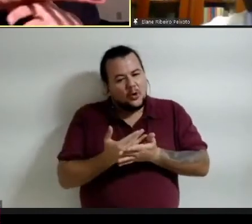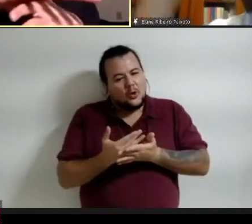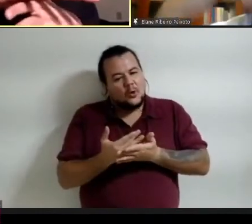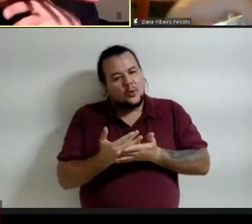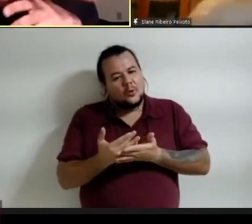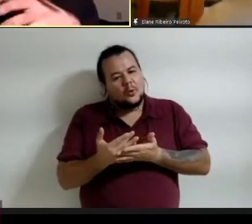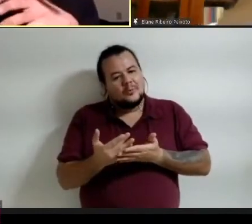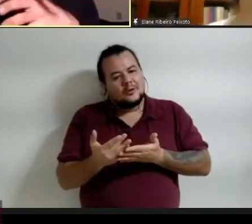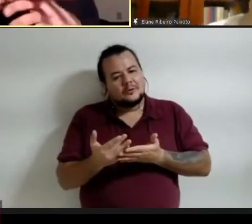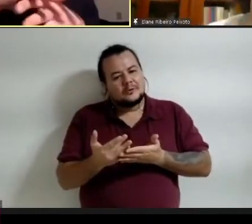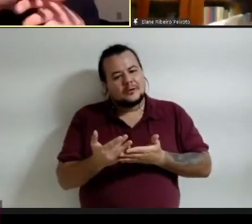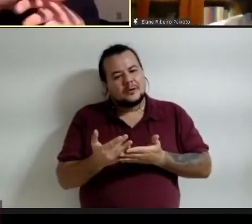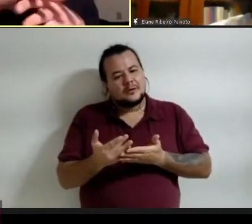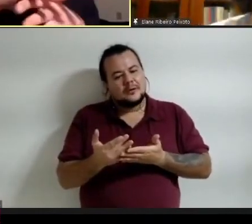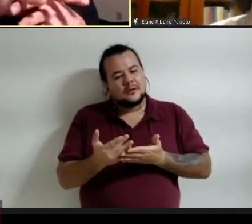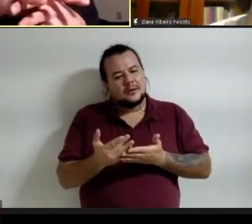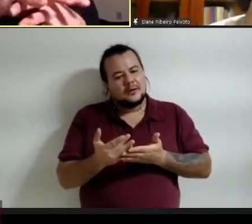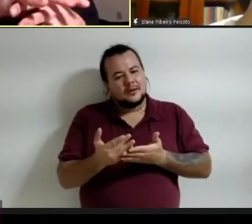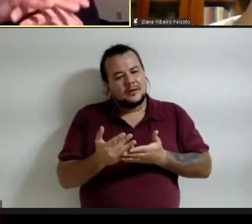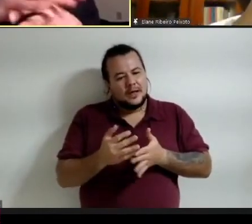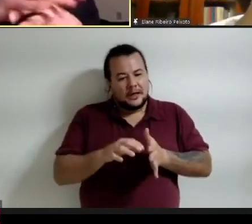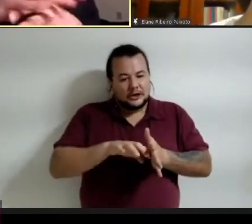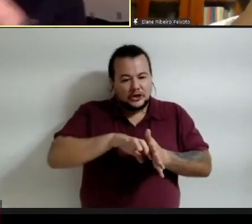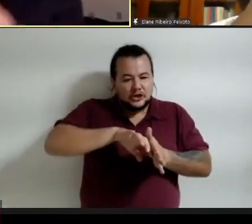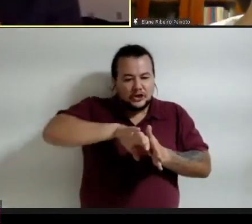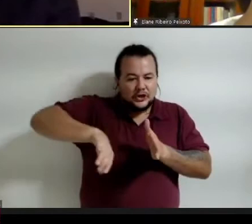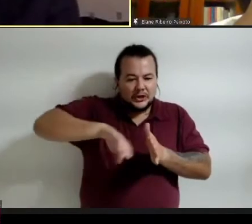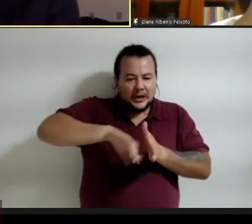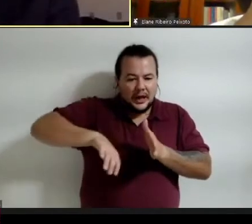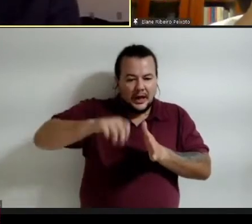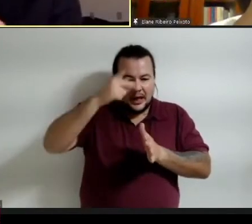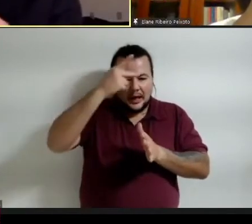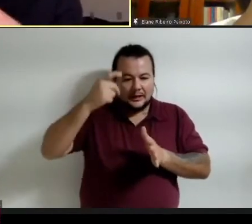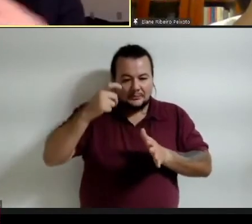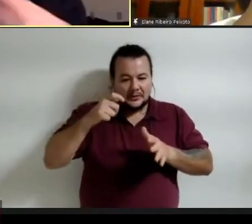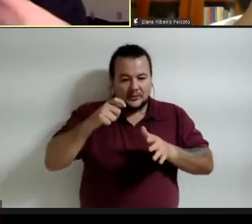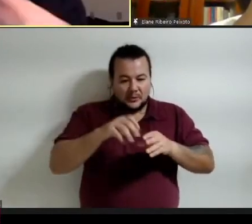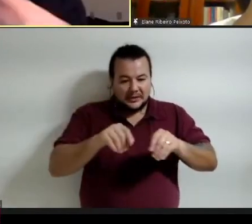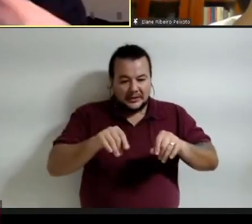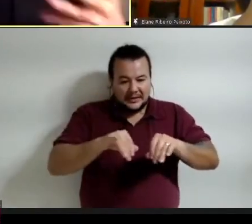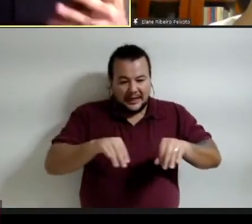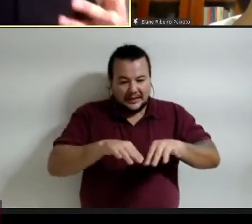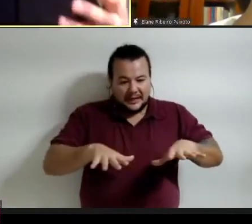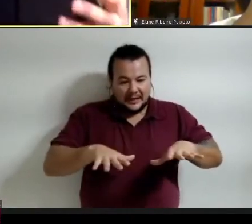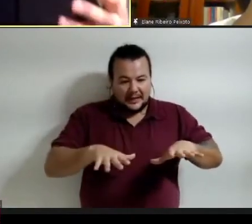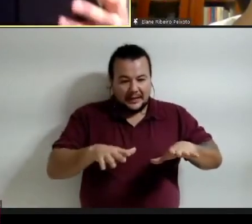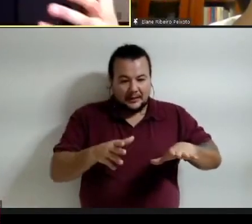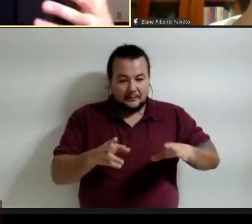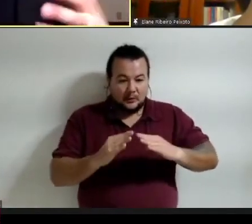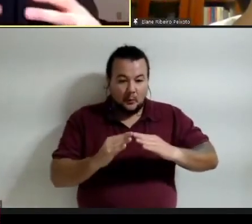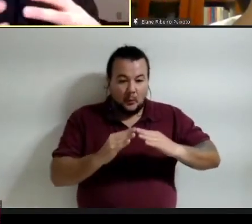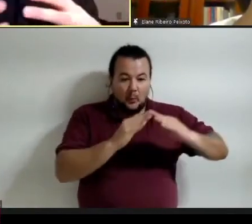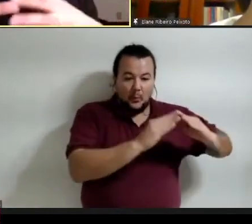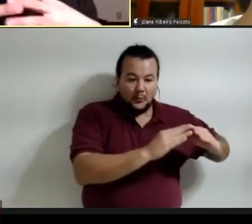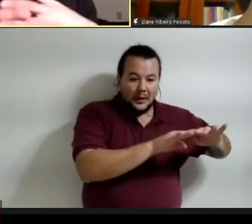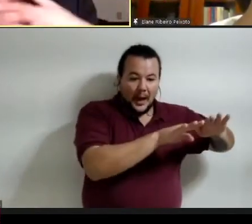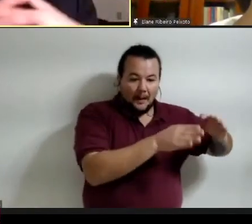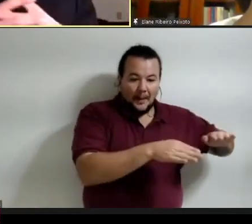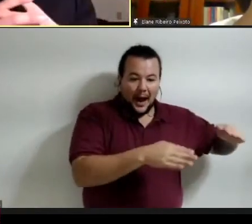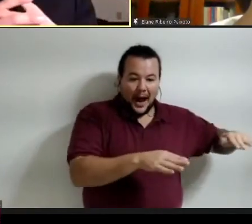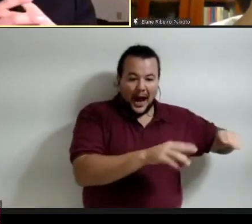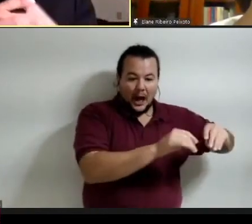a desabitar a terra para habitar o mar. porque o mar tem, em geral, na visão dele,